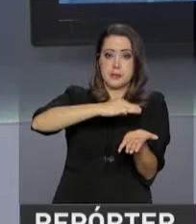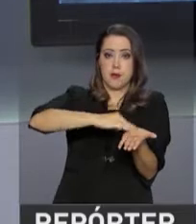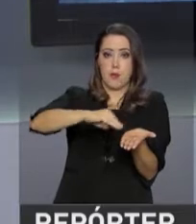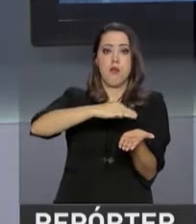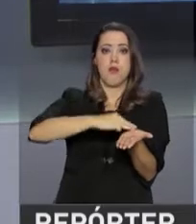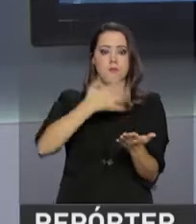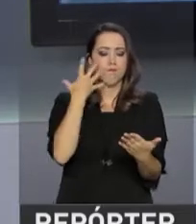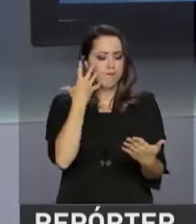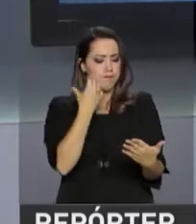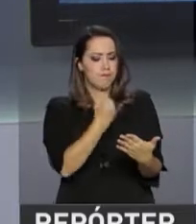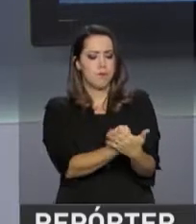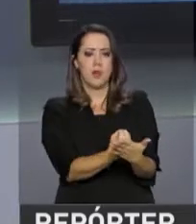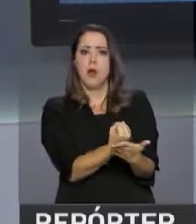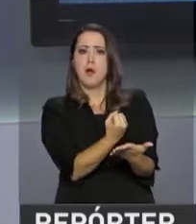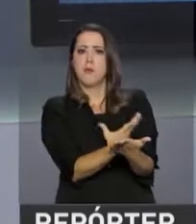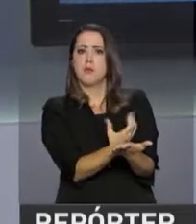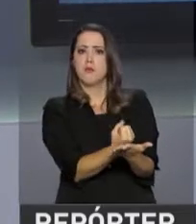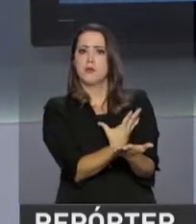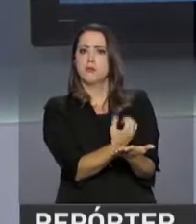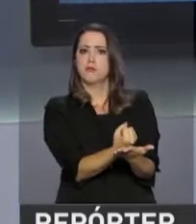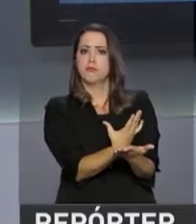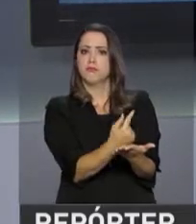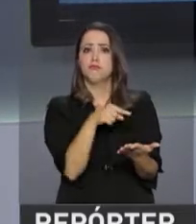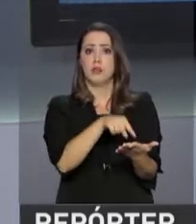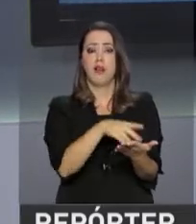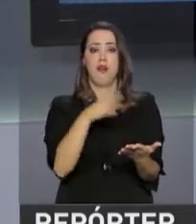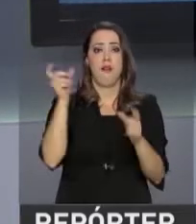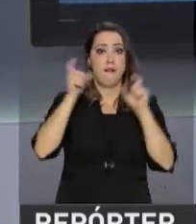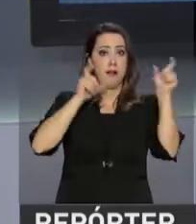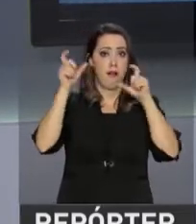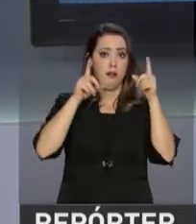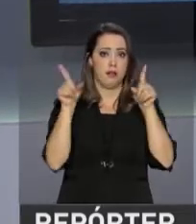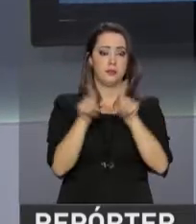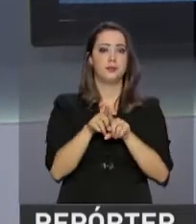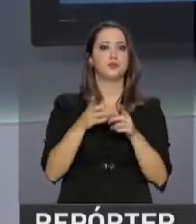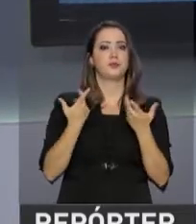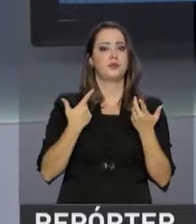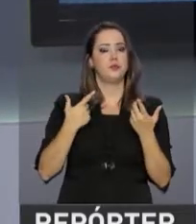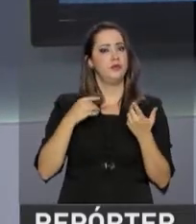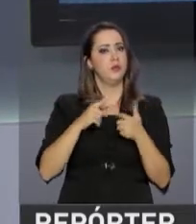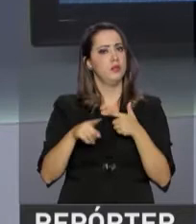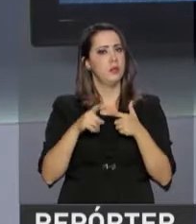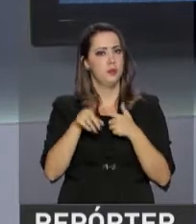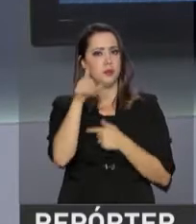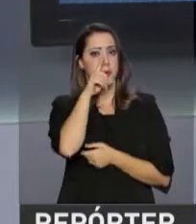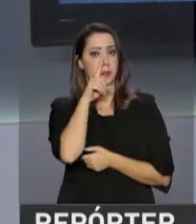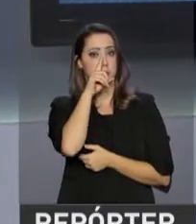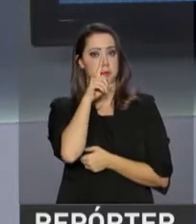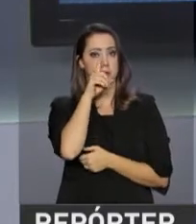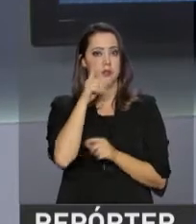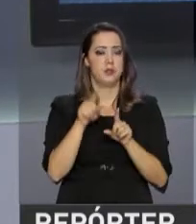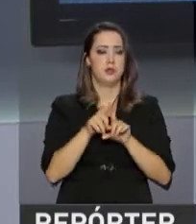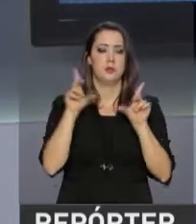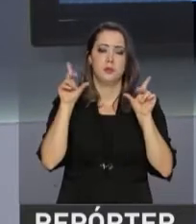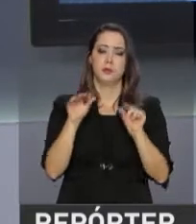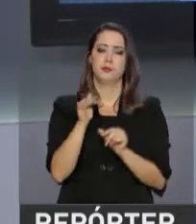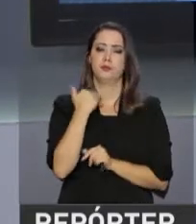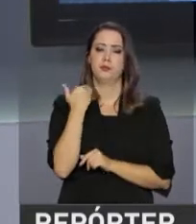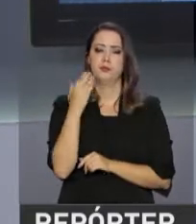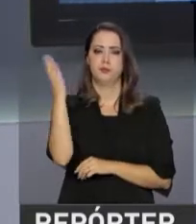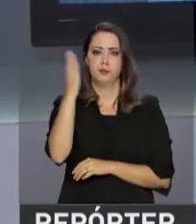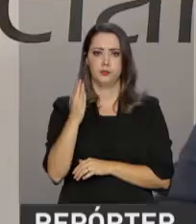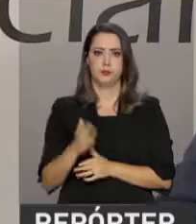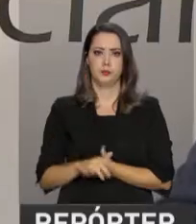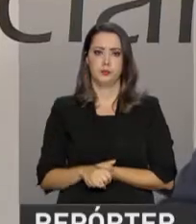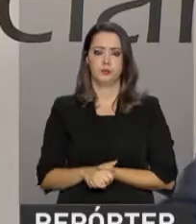possibilidade de enchentes e deslizamentos o governo federal está ampliando o serviço para reduzir tragédias no país